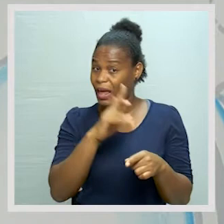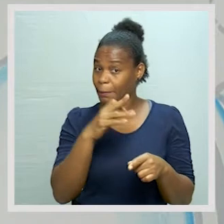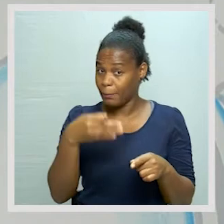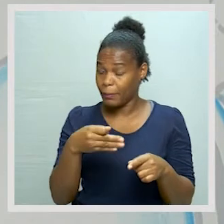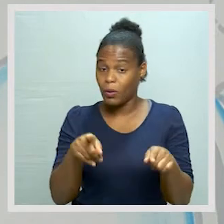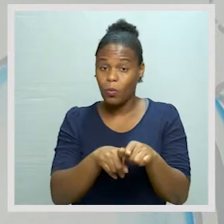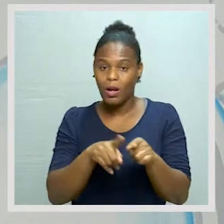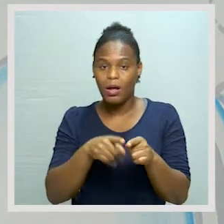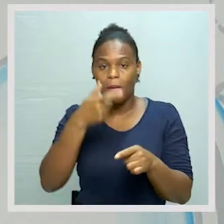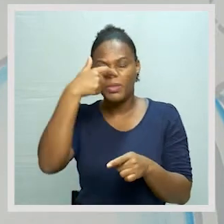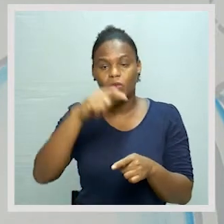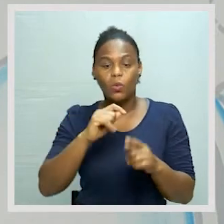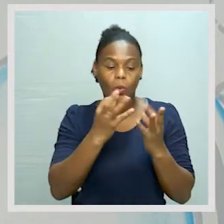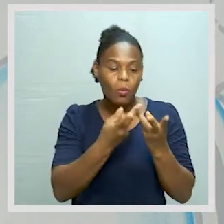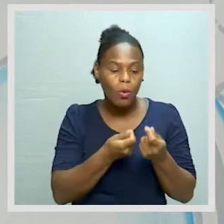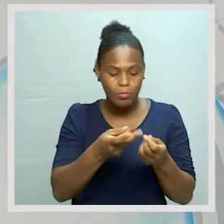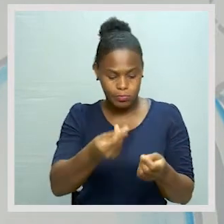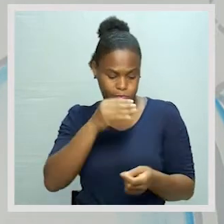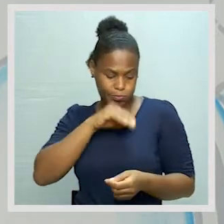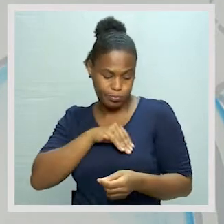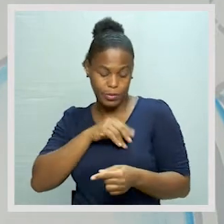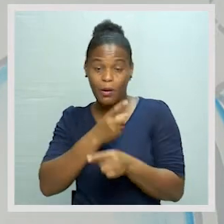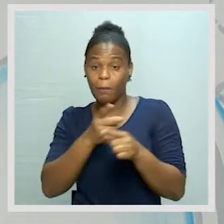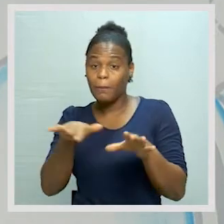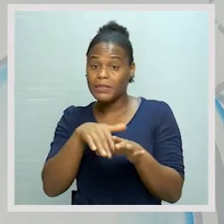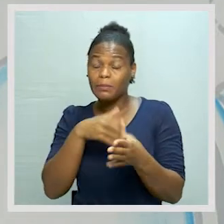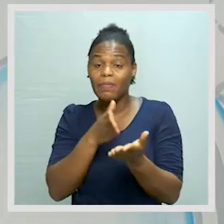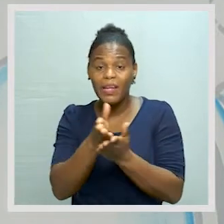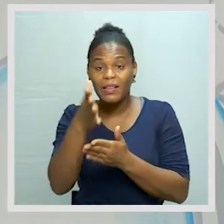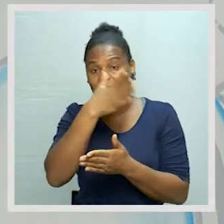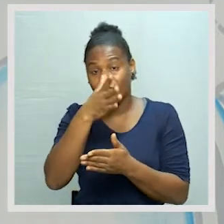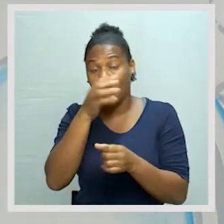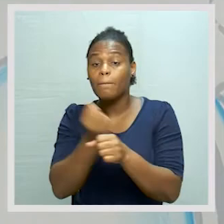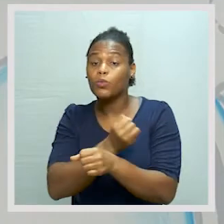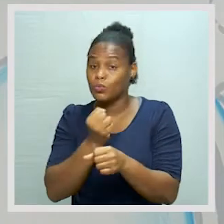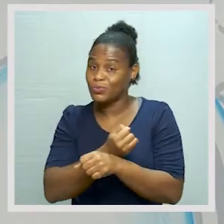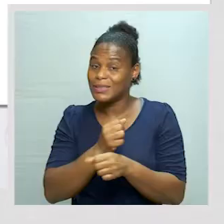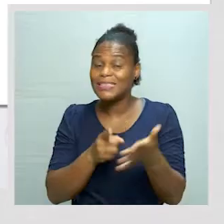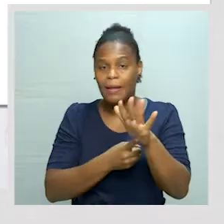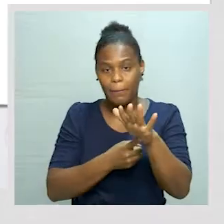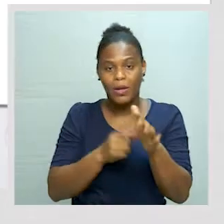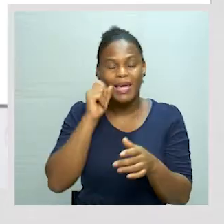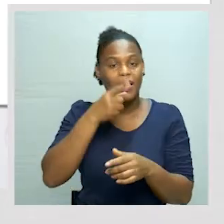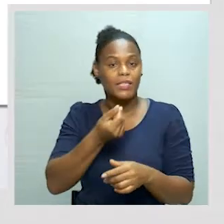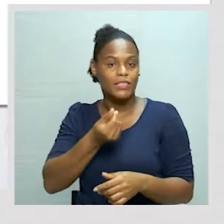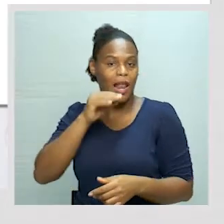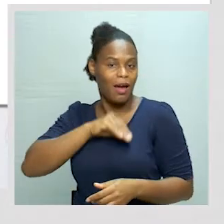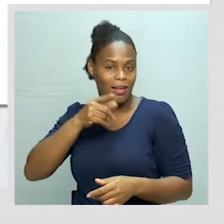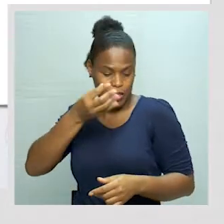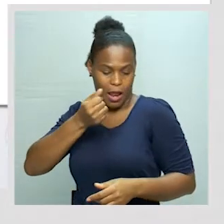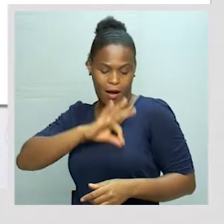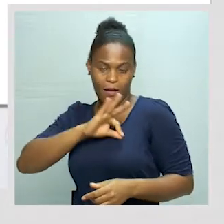agente econômico recebe pelo facto de estar a participar diretamente na atividade produtiva. Que é o quê? São os salários,